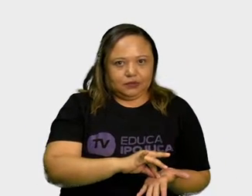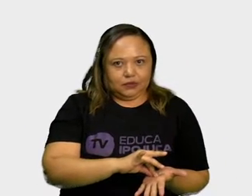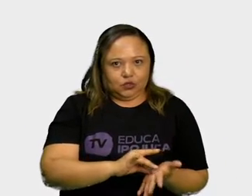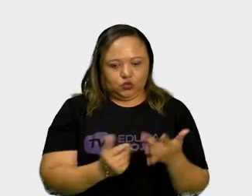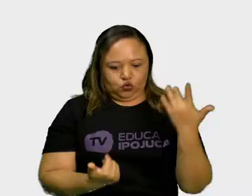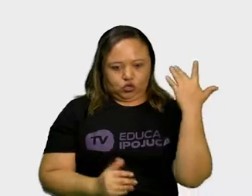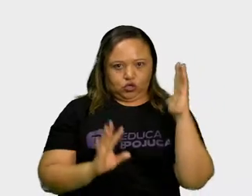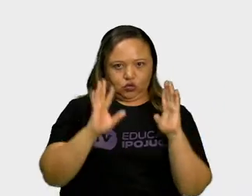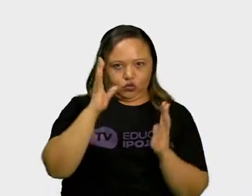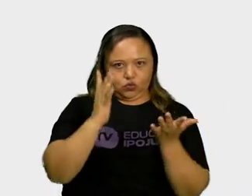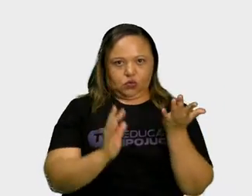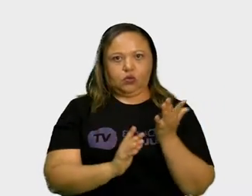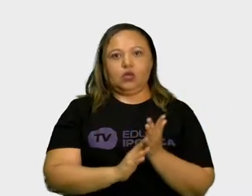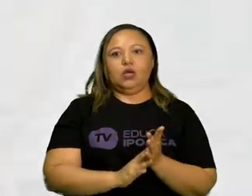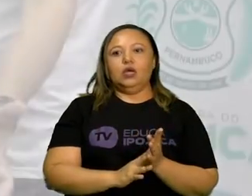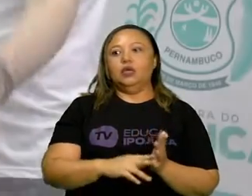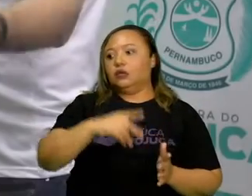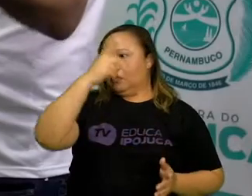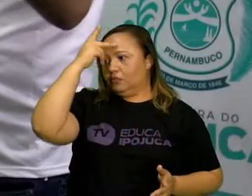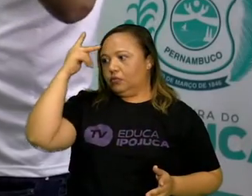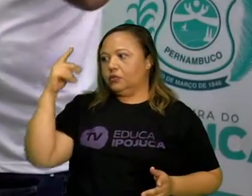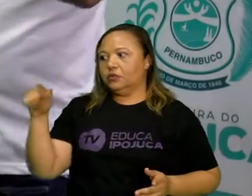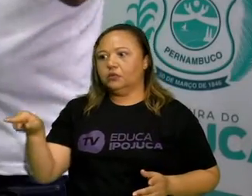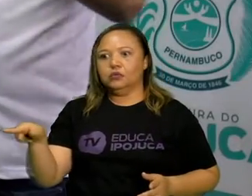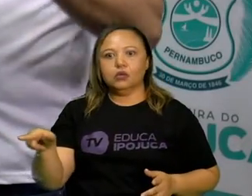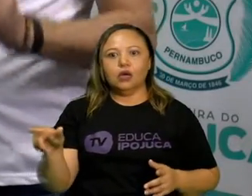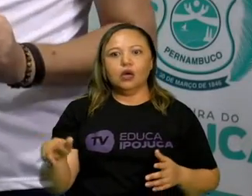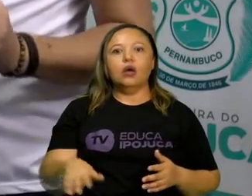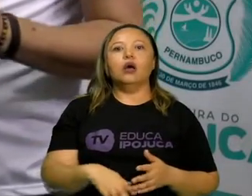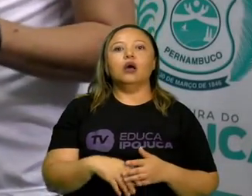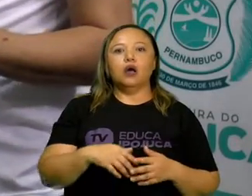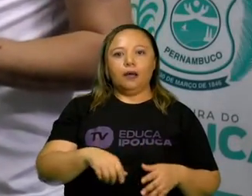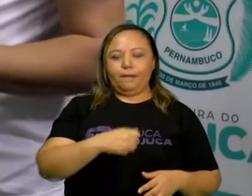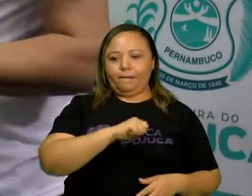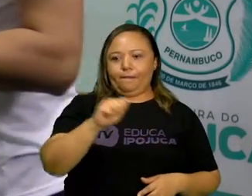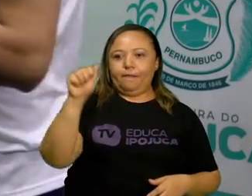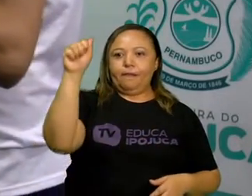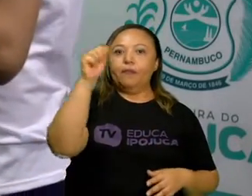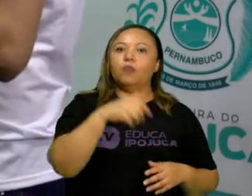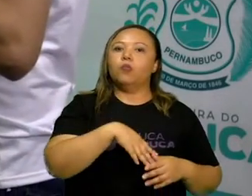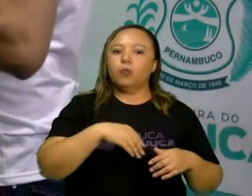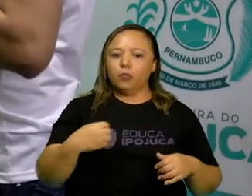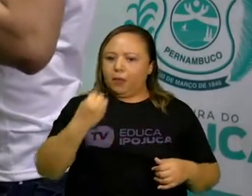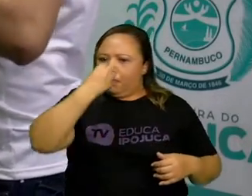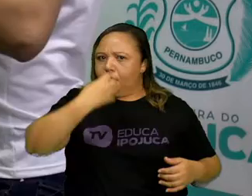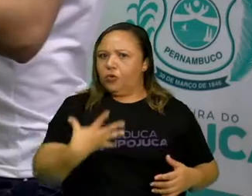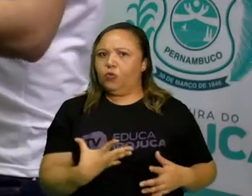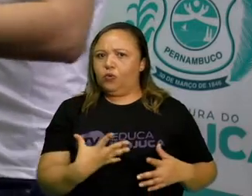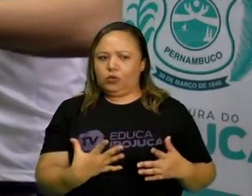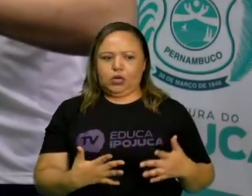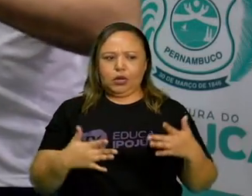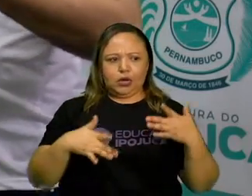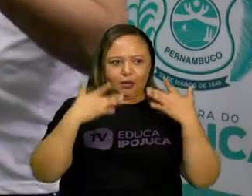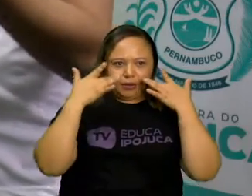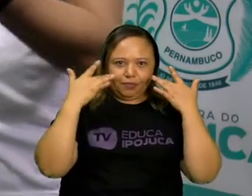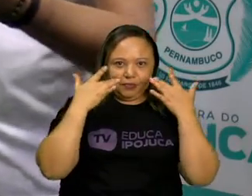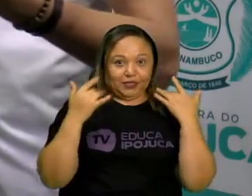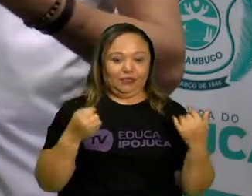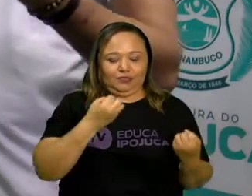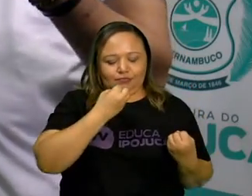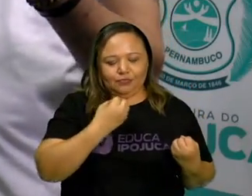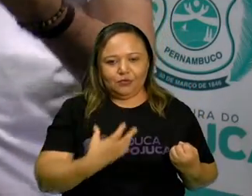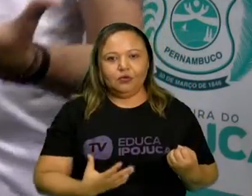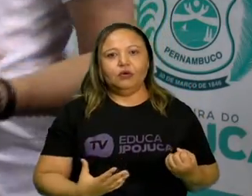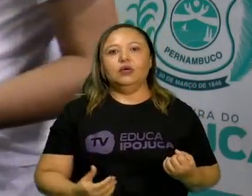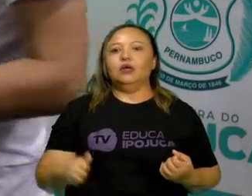mais força terá a personagem. No teatro realista, naturalista, quando o ator ou a atriz fazem